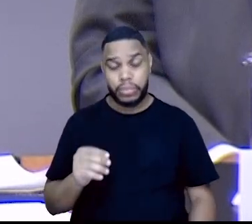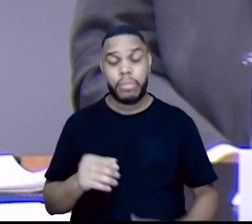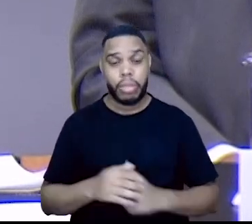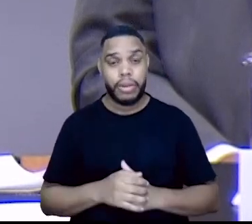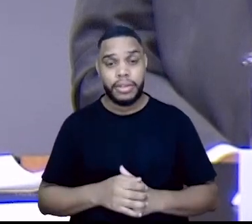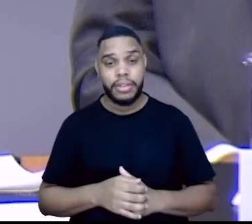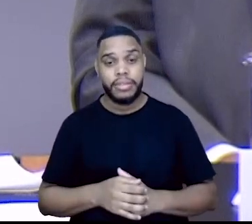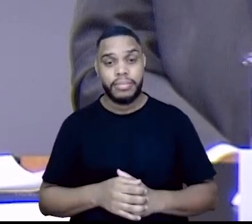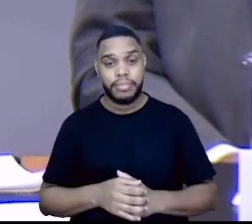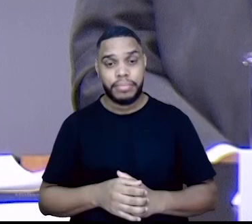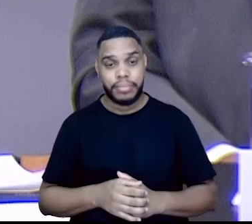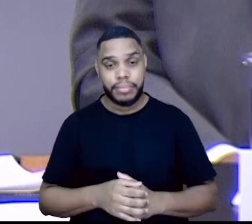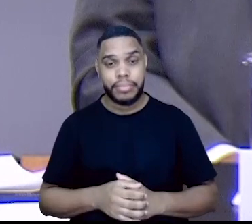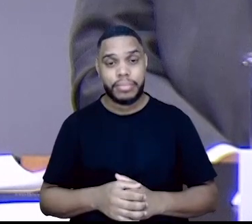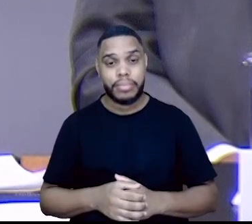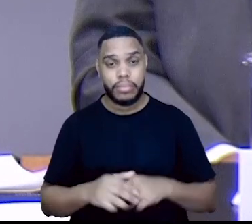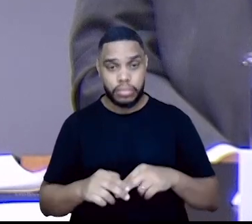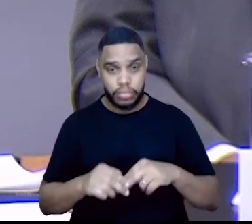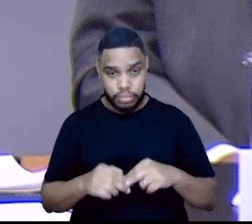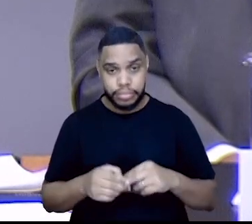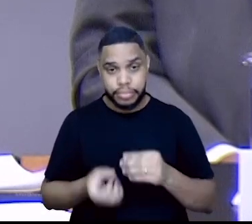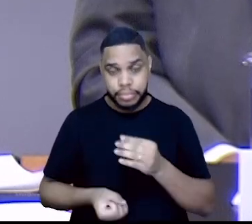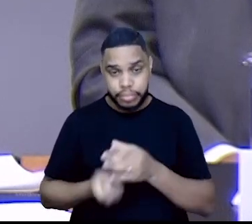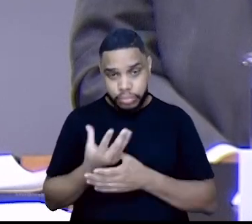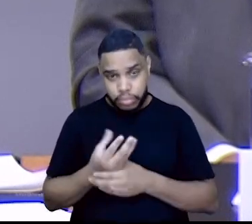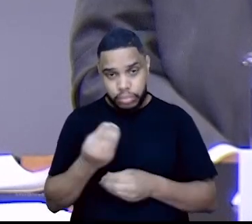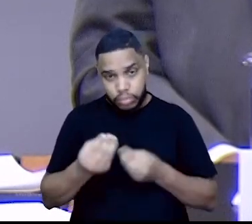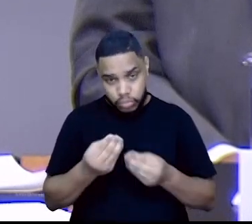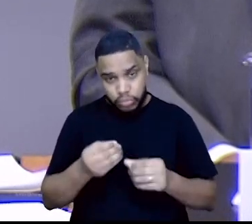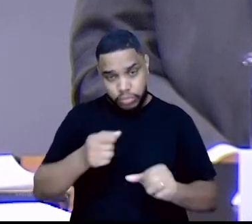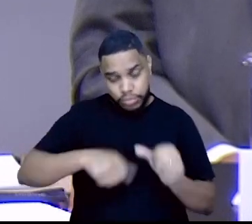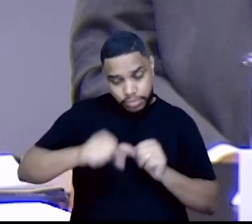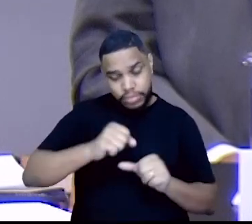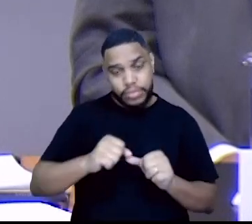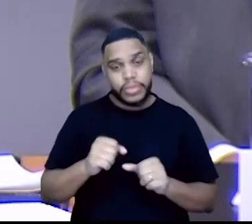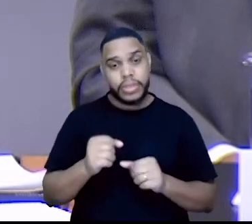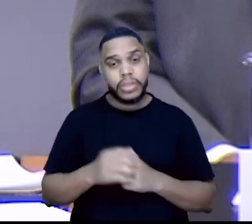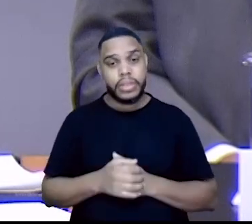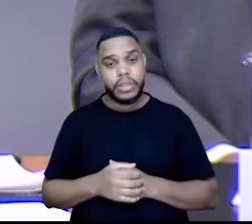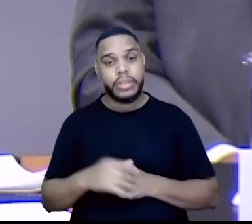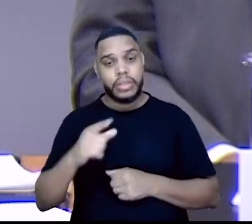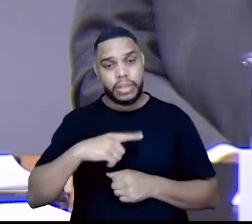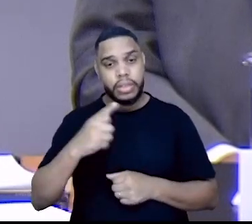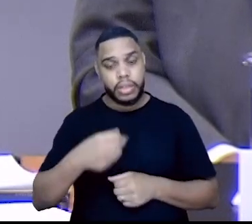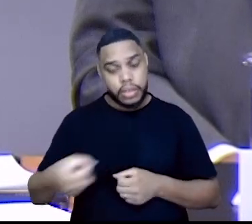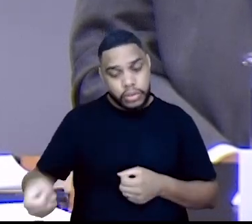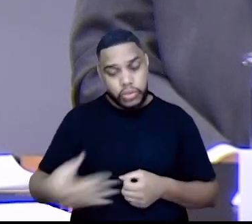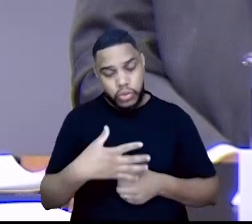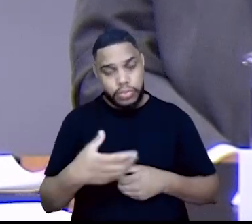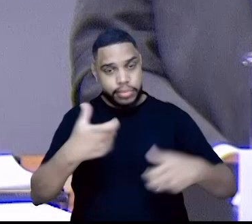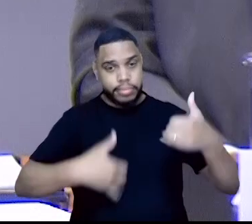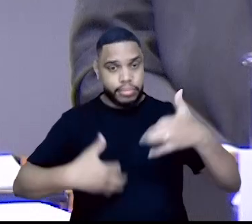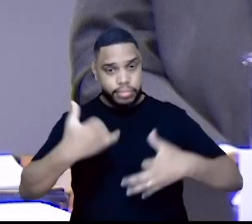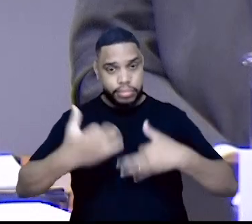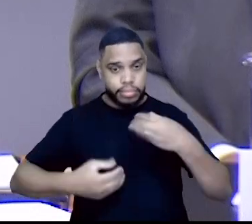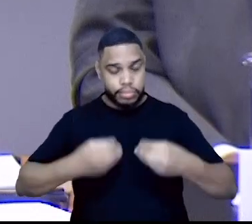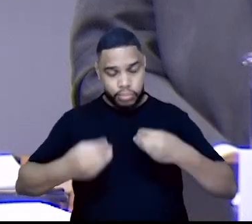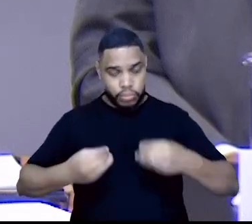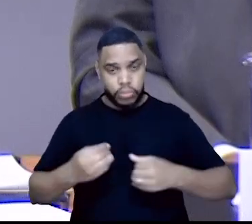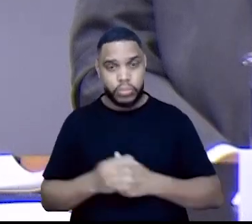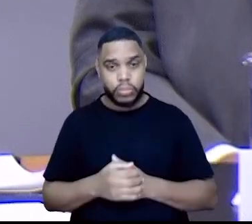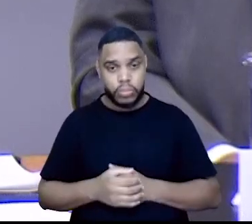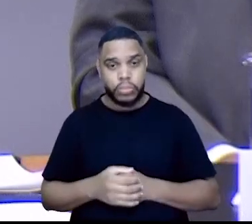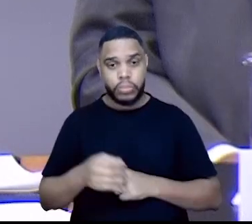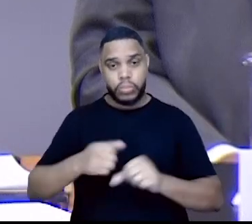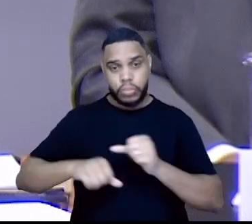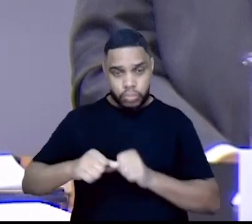portanto, a criação desse filtro da repercussão geral foi uma das inovações trazidas pela reforma